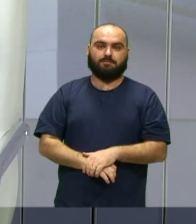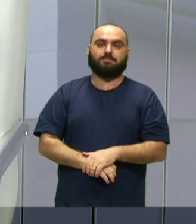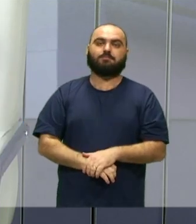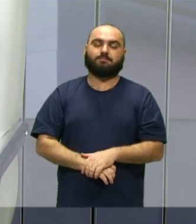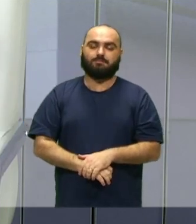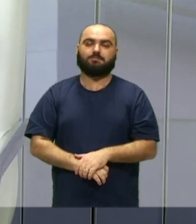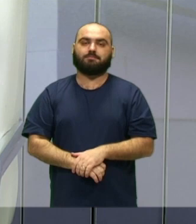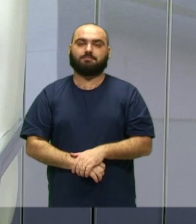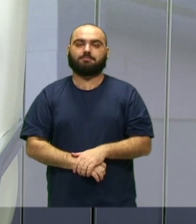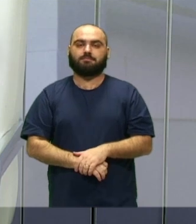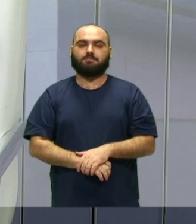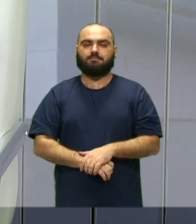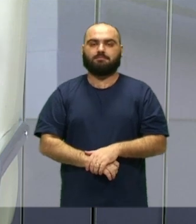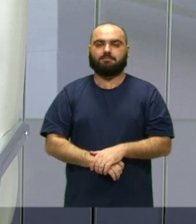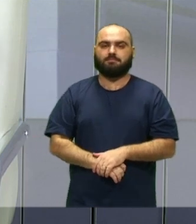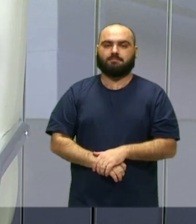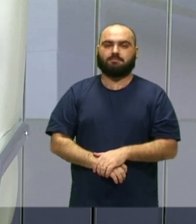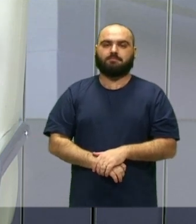escancarado,